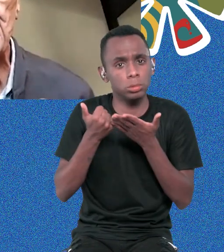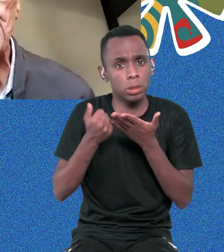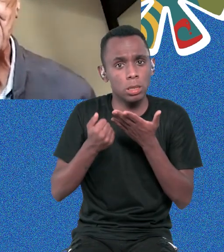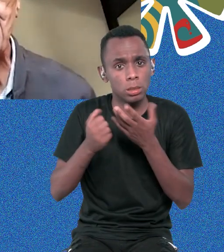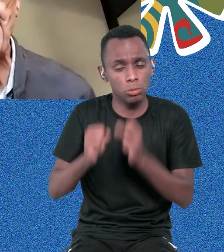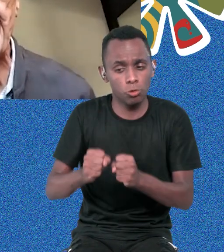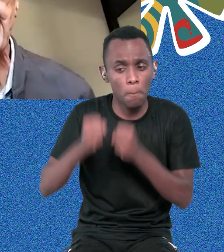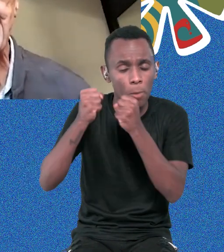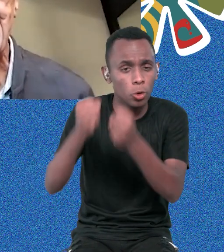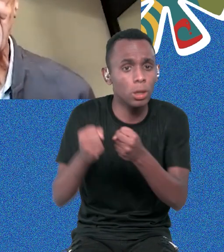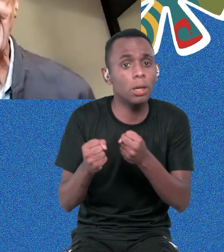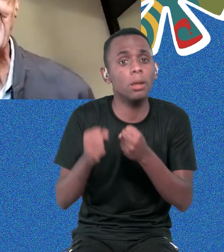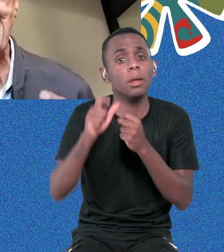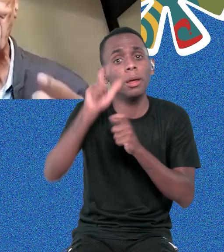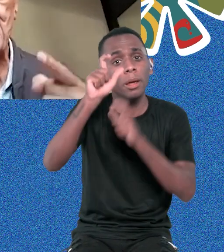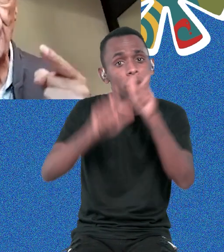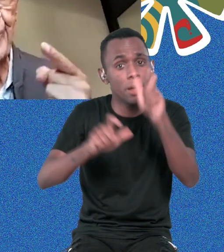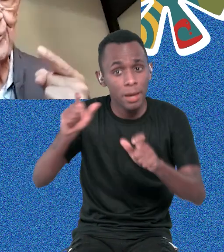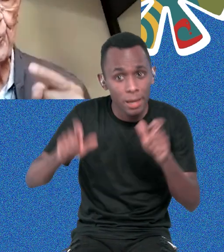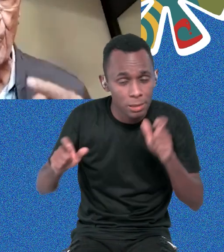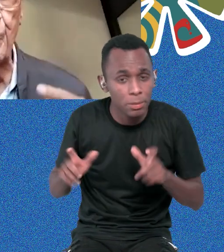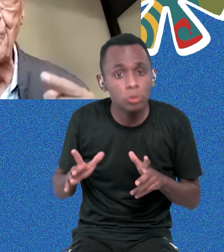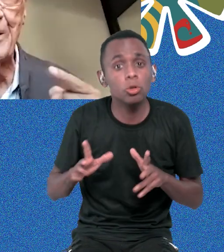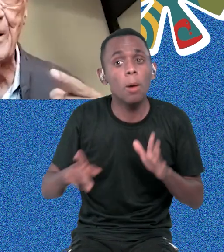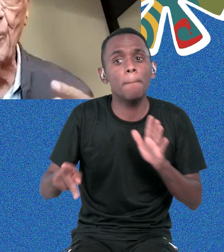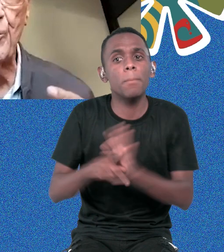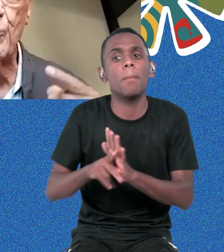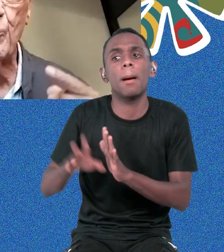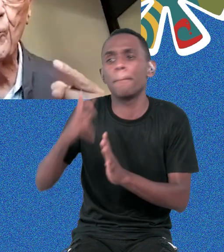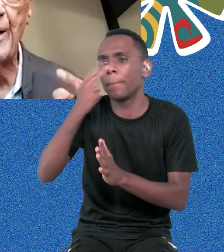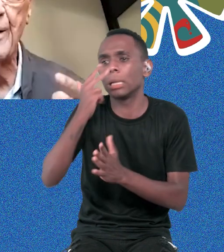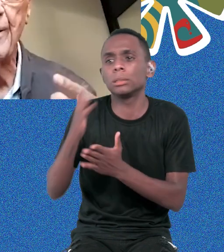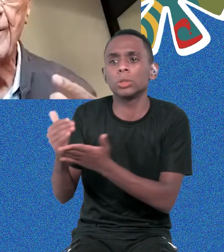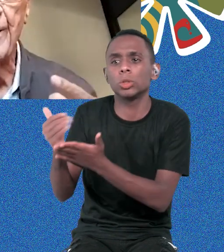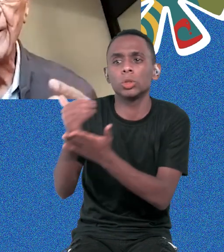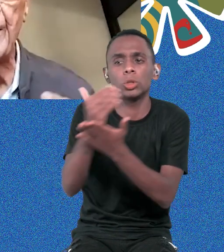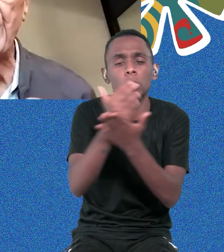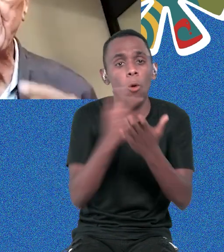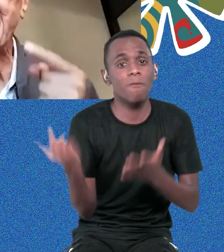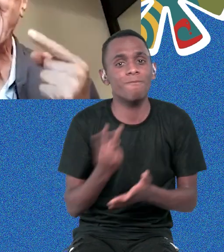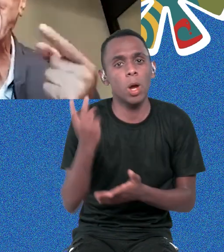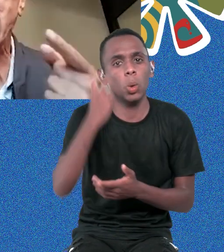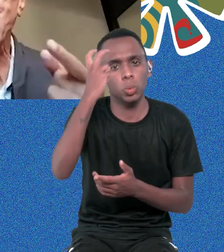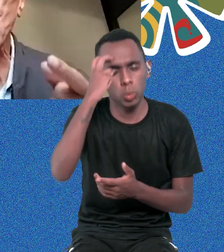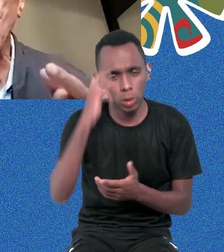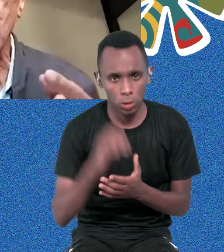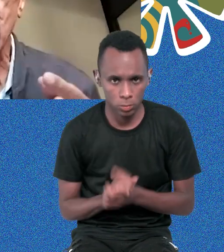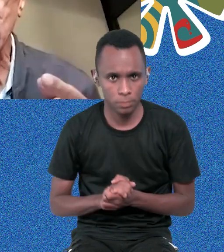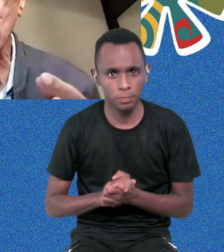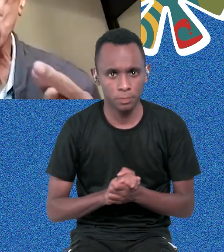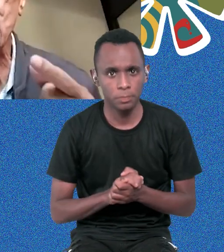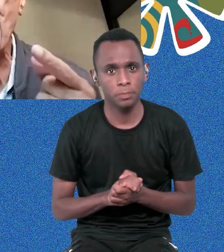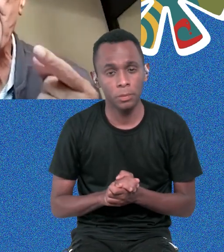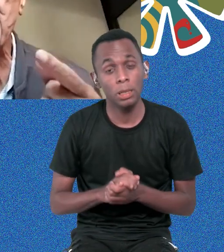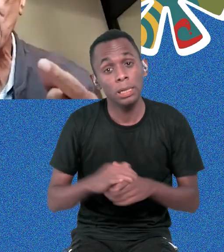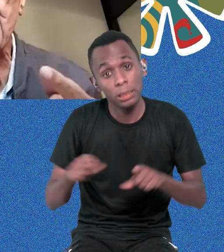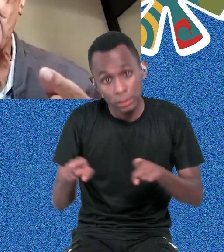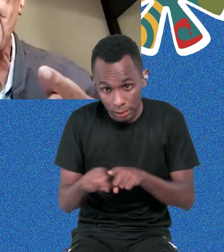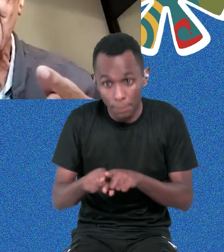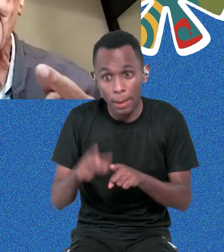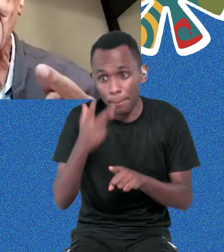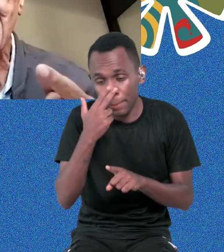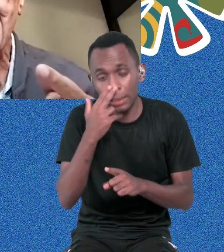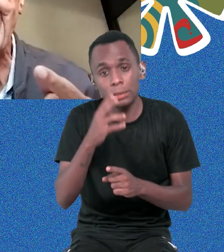dos poderes, quem se apossou de todo o patrimônio cultural e até quem se apossou dos